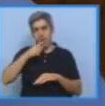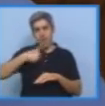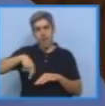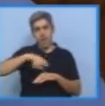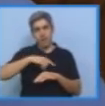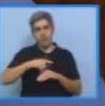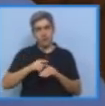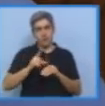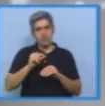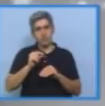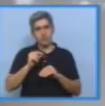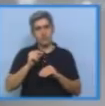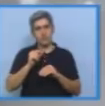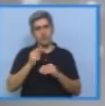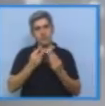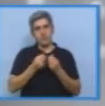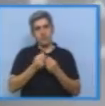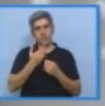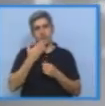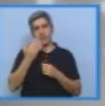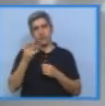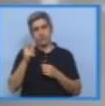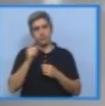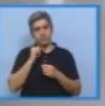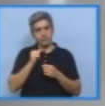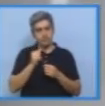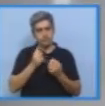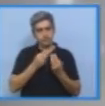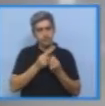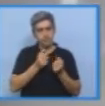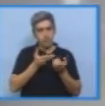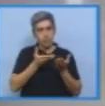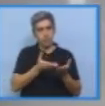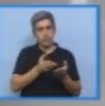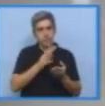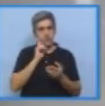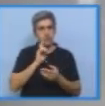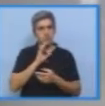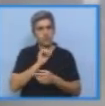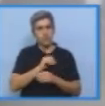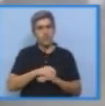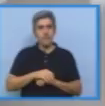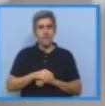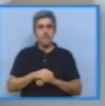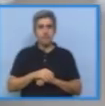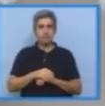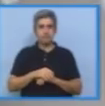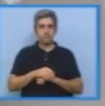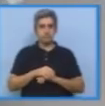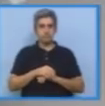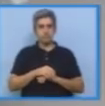tempo, ser solícito com quem lhe faz este pedido para ir socorrer a sua filha. E